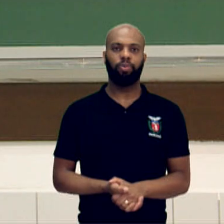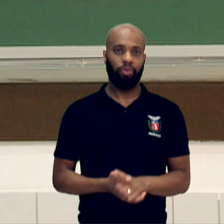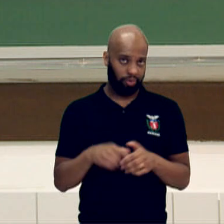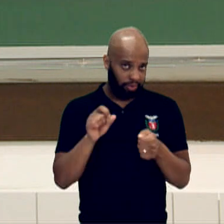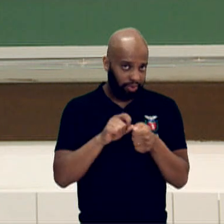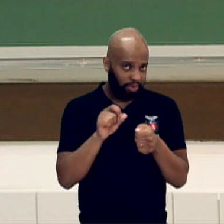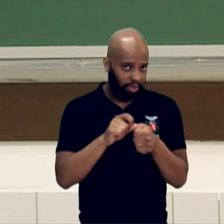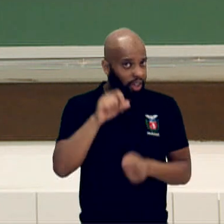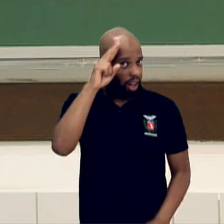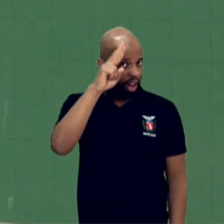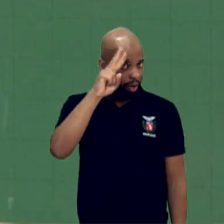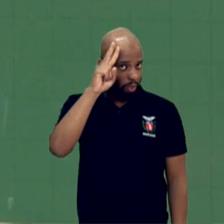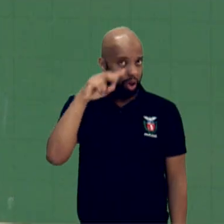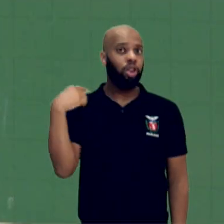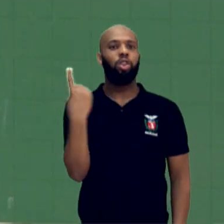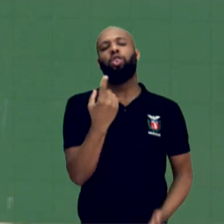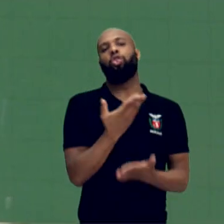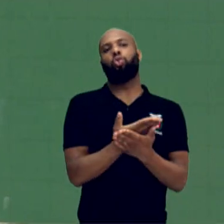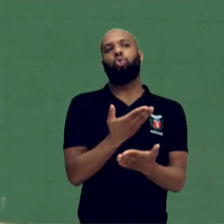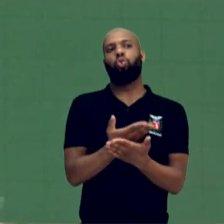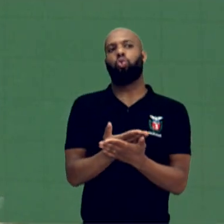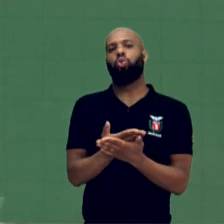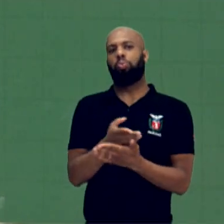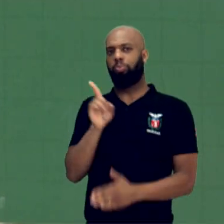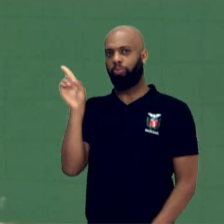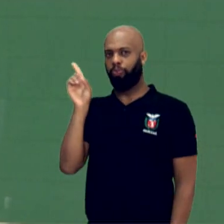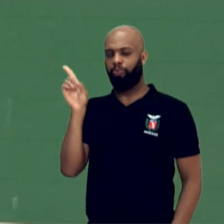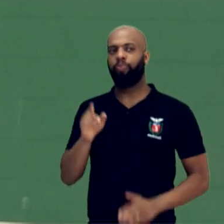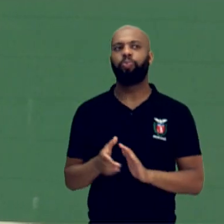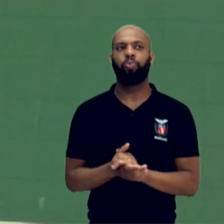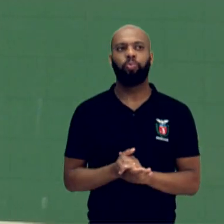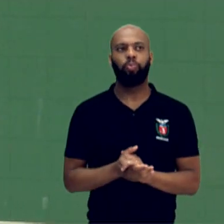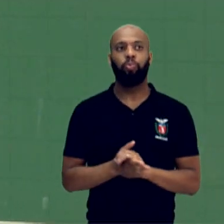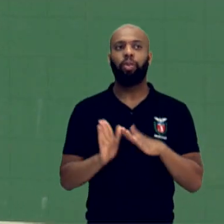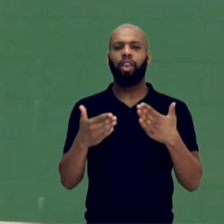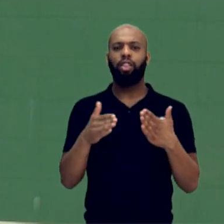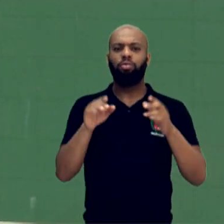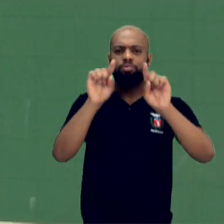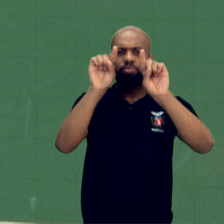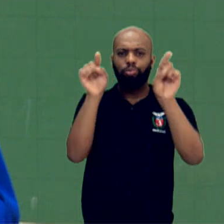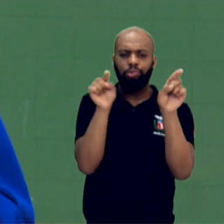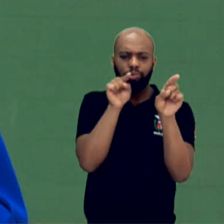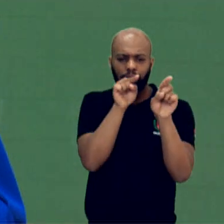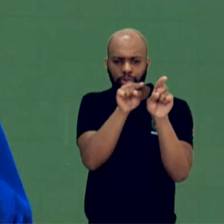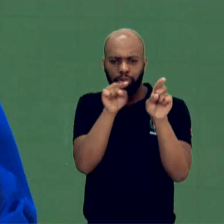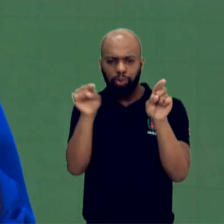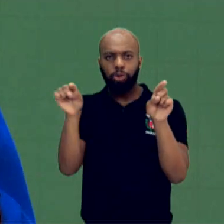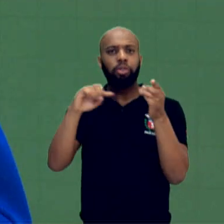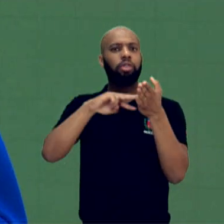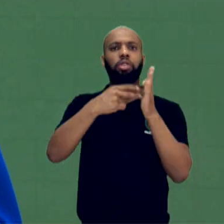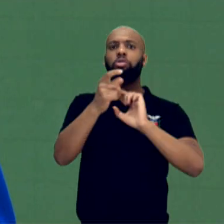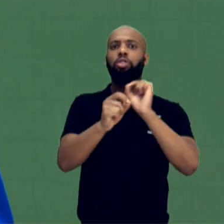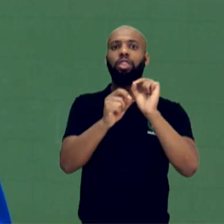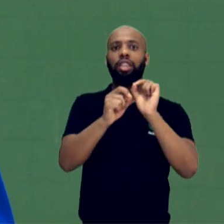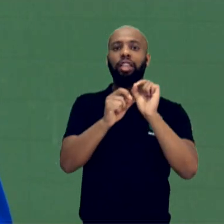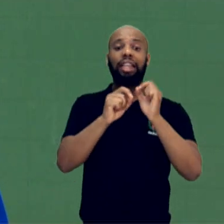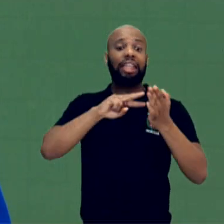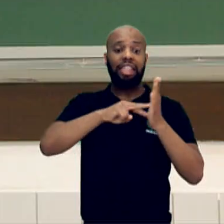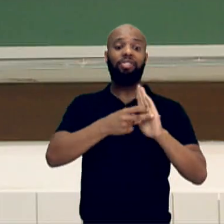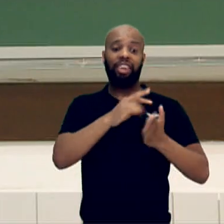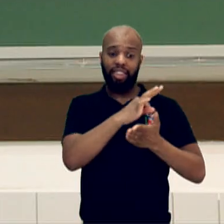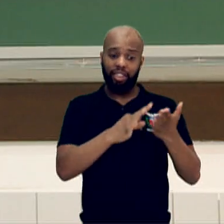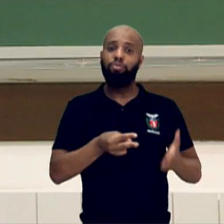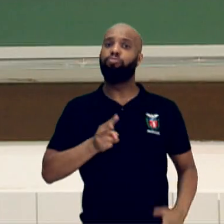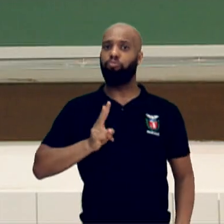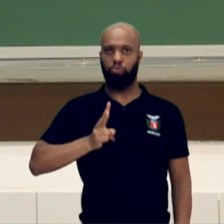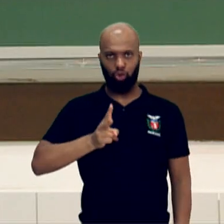Fizeram? Lembraram? Nós estudamos isso daqui. Então, esse sinal de pontuação, ele mostra que o texto continua. Esse